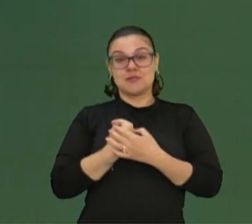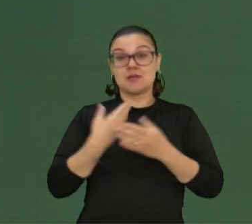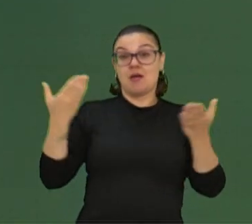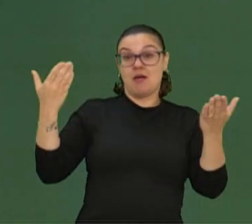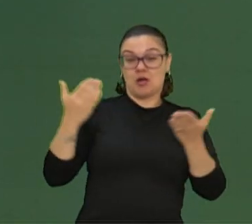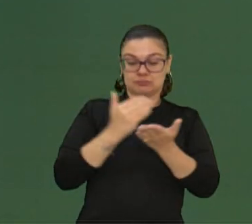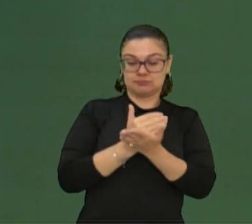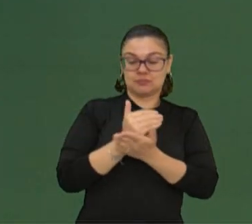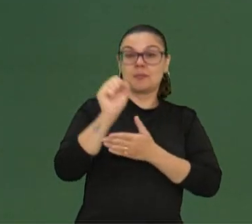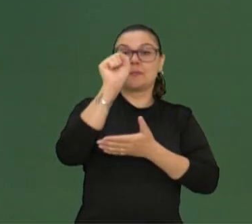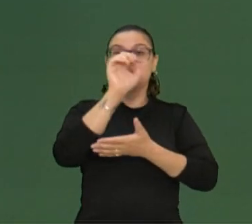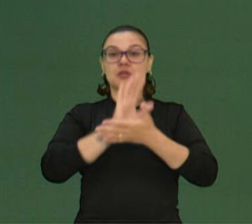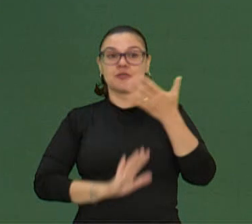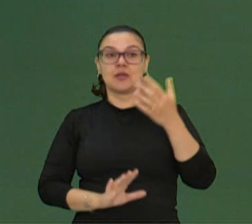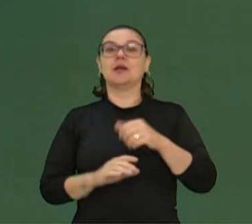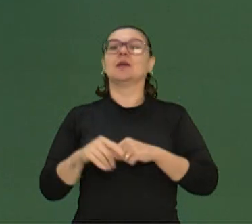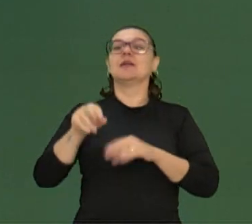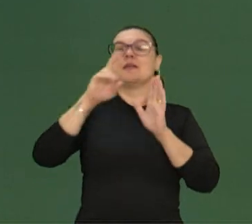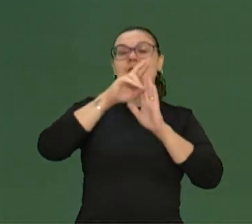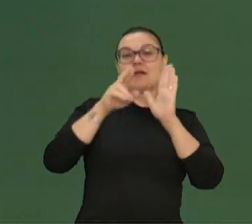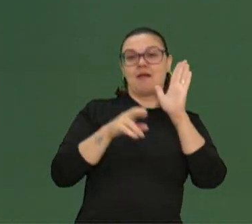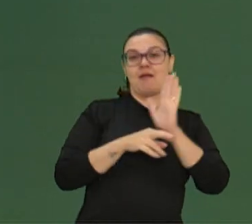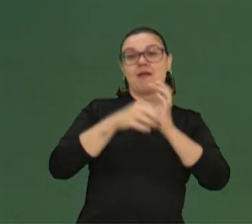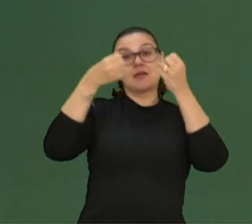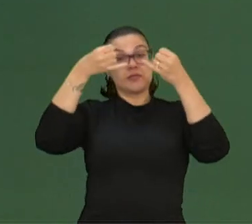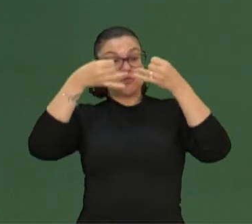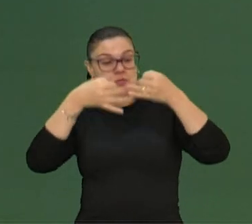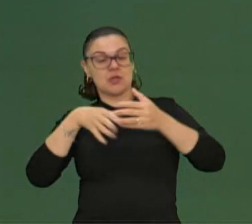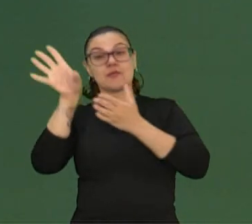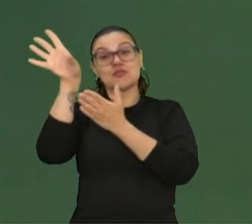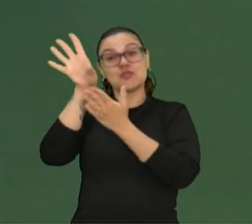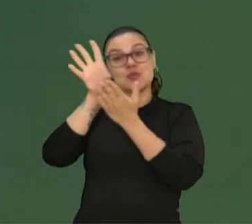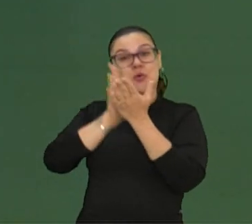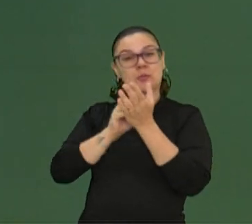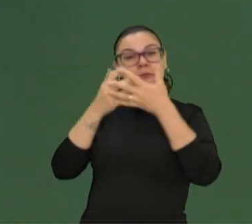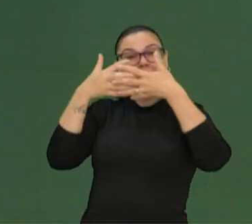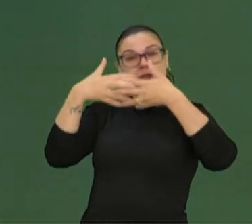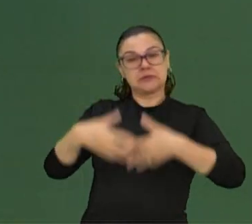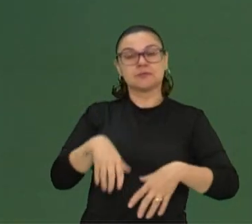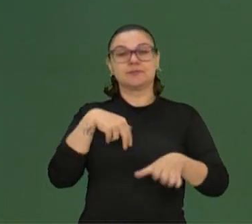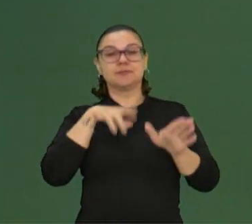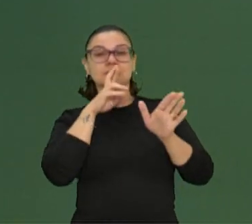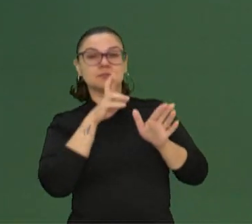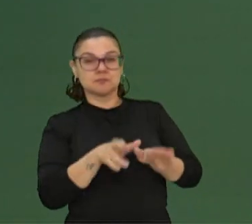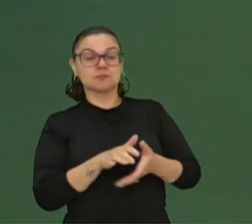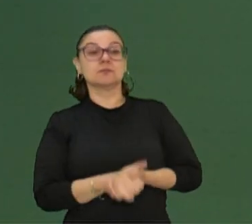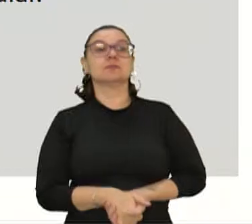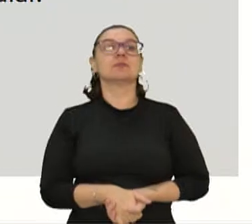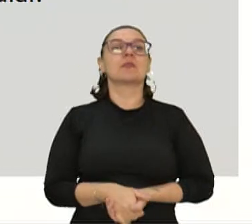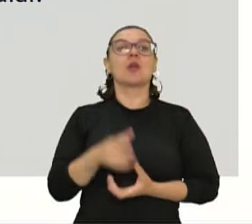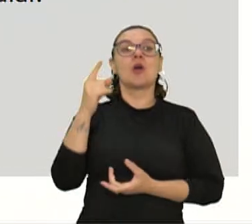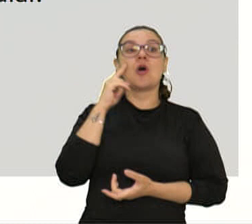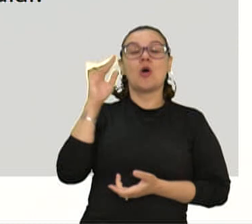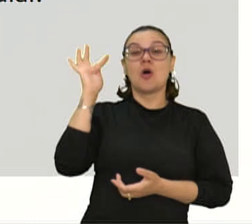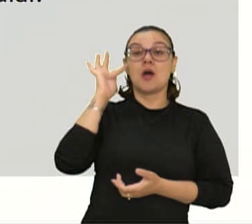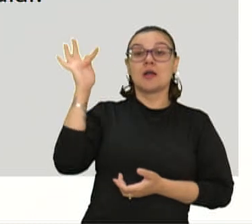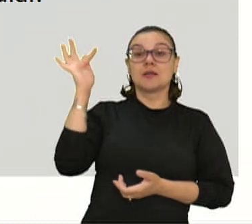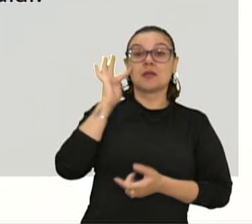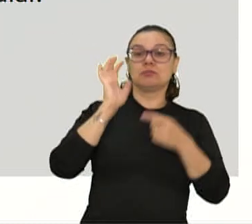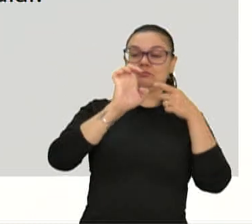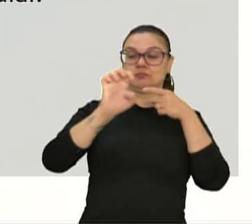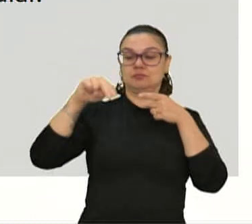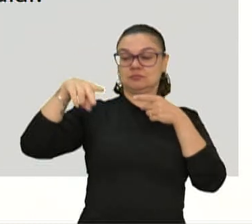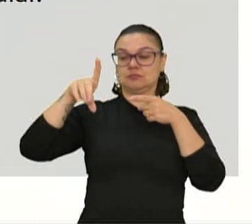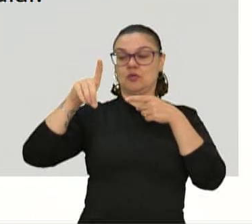para vocês. Já sabe a regra, né? Vou explicar o exercício, você anota, resolve, eu corrijo. A teoria